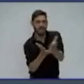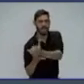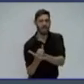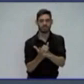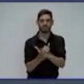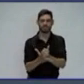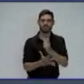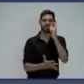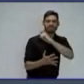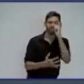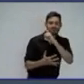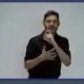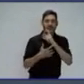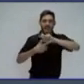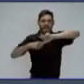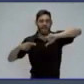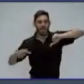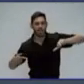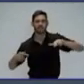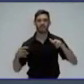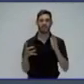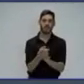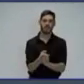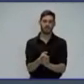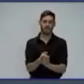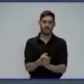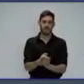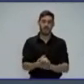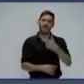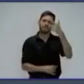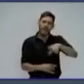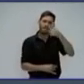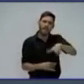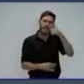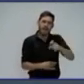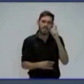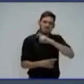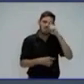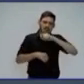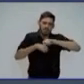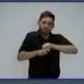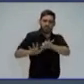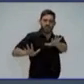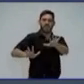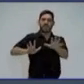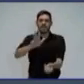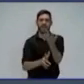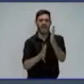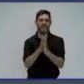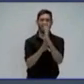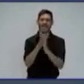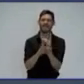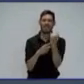pós-verdade, pelos fatos alternativos, para que a repetição da mentira não crie a